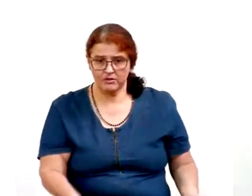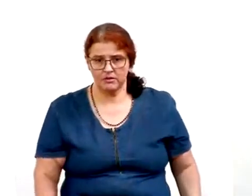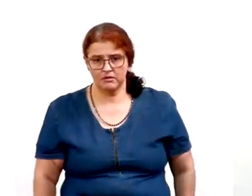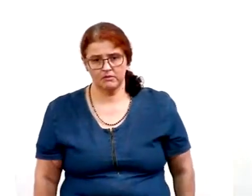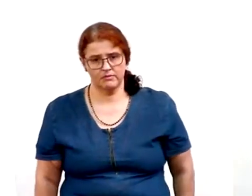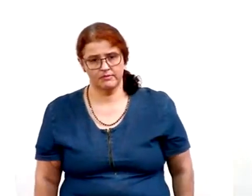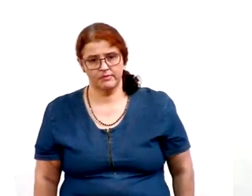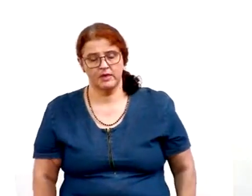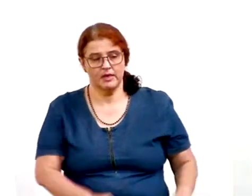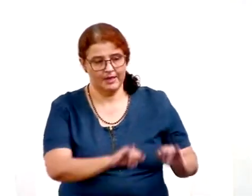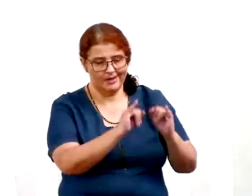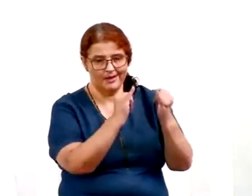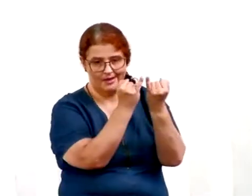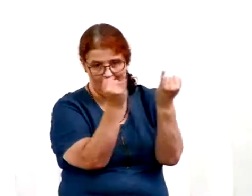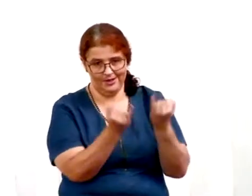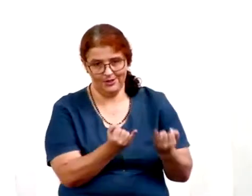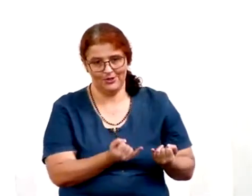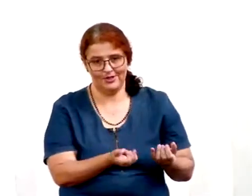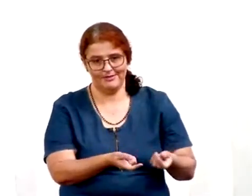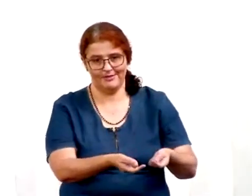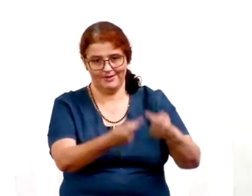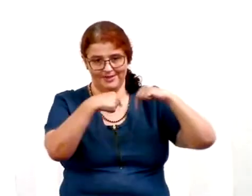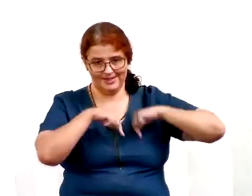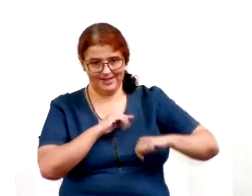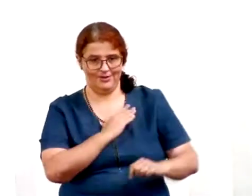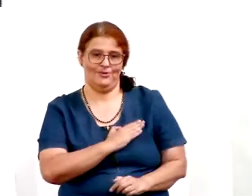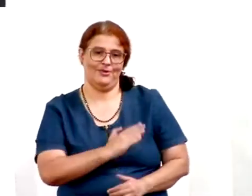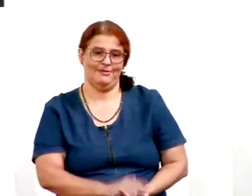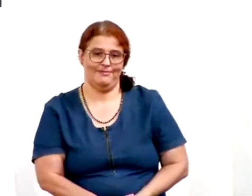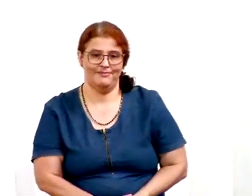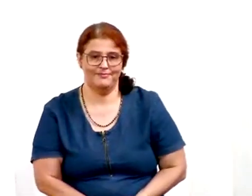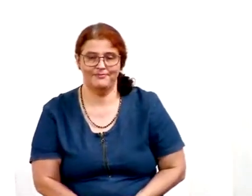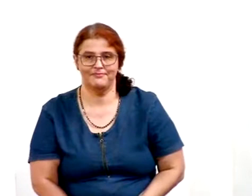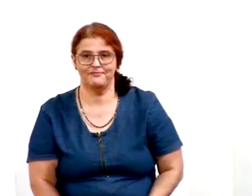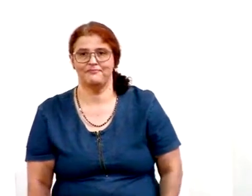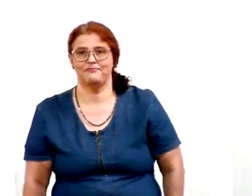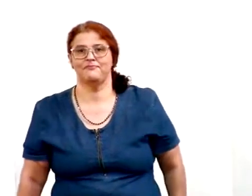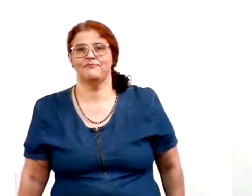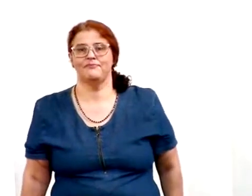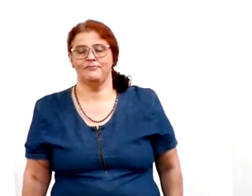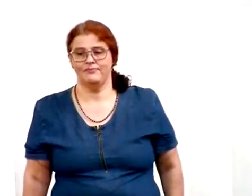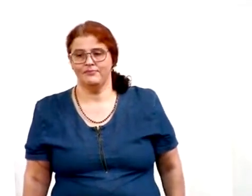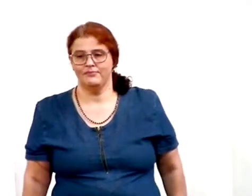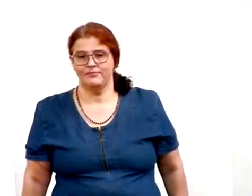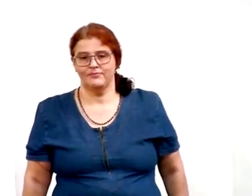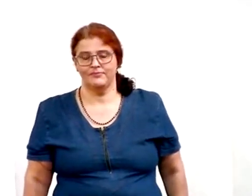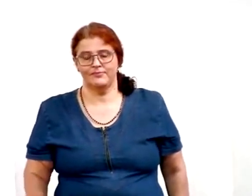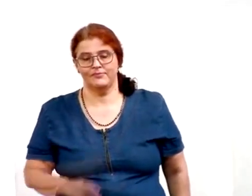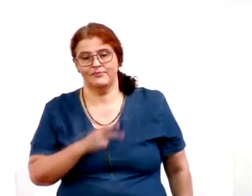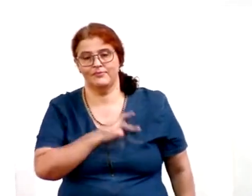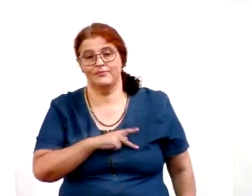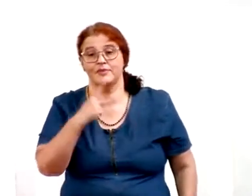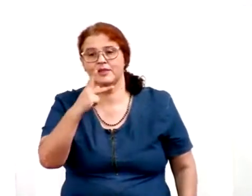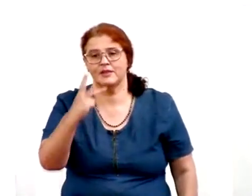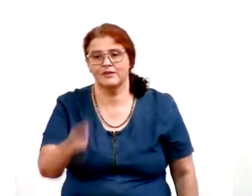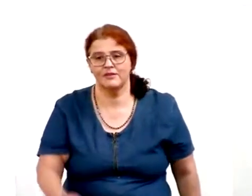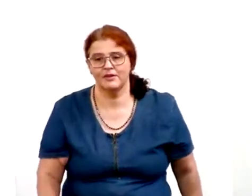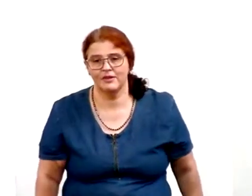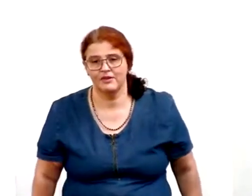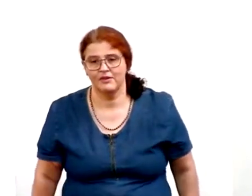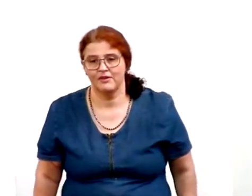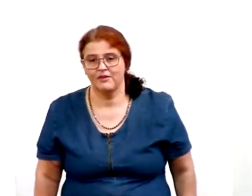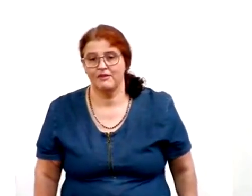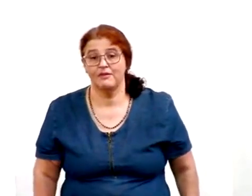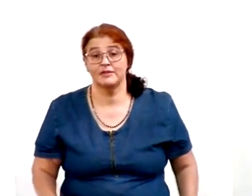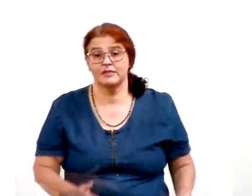Paulo, então, introduz o capítulo 10 nos falando a respeito de uma advertência contra a